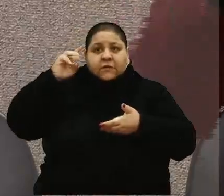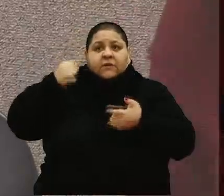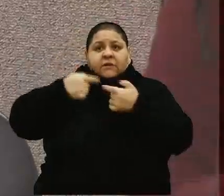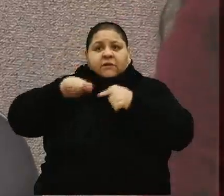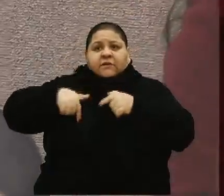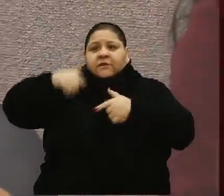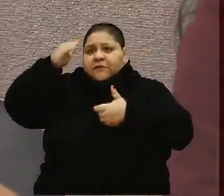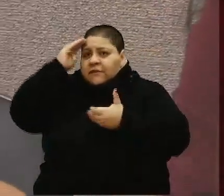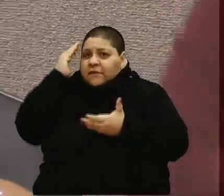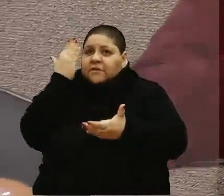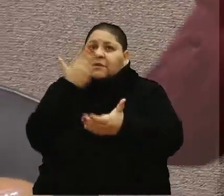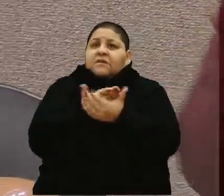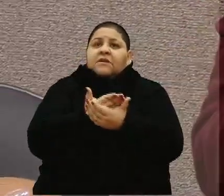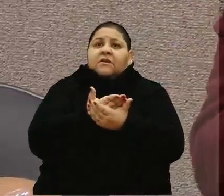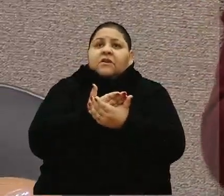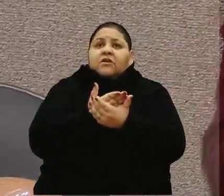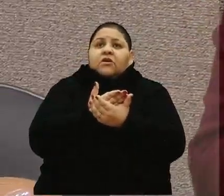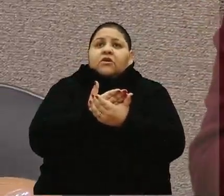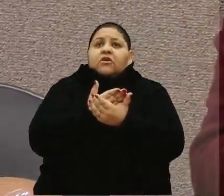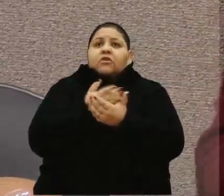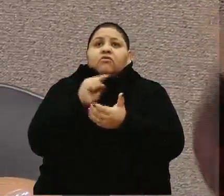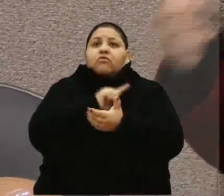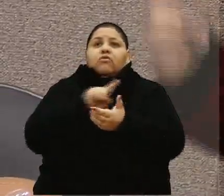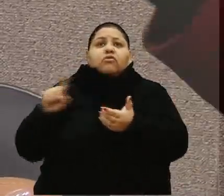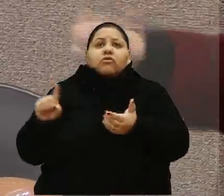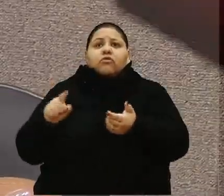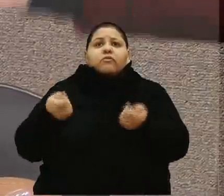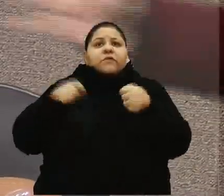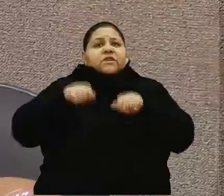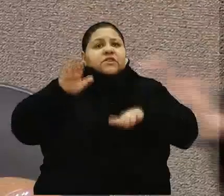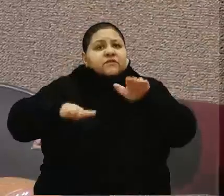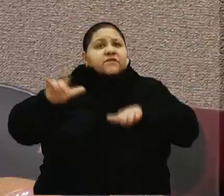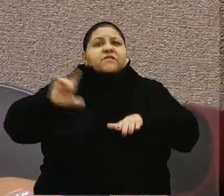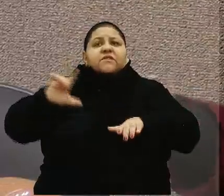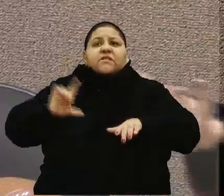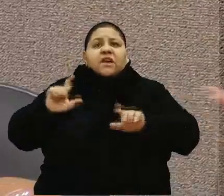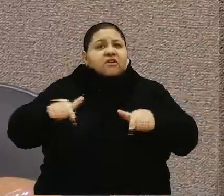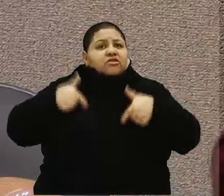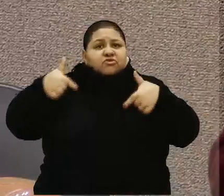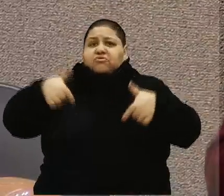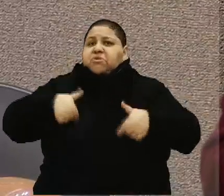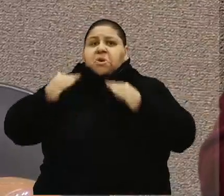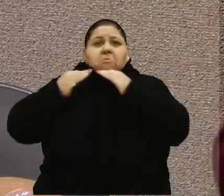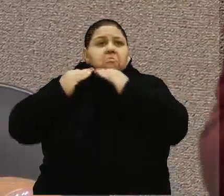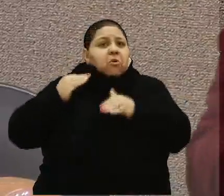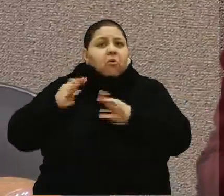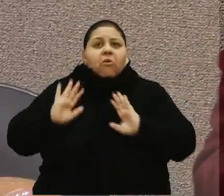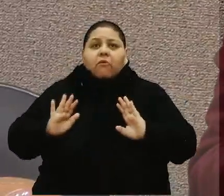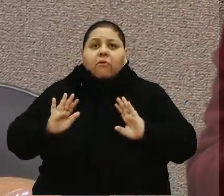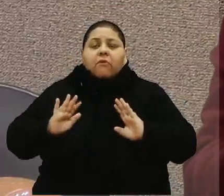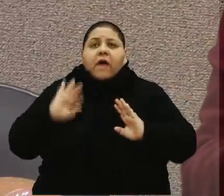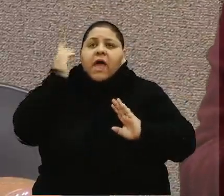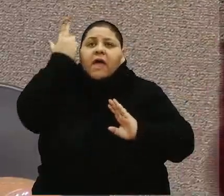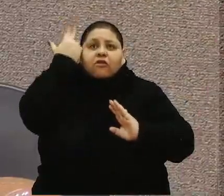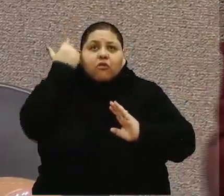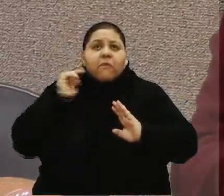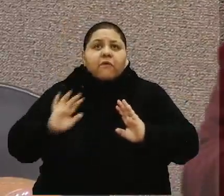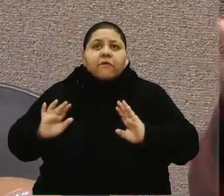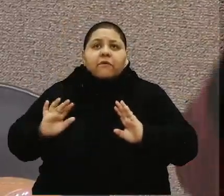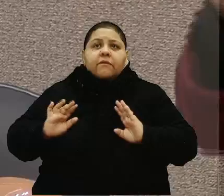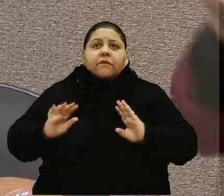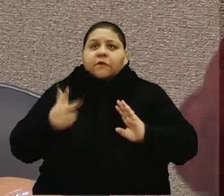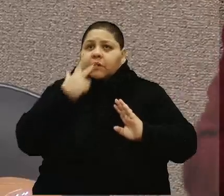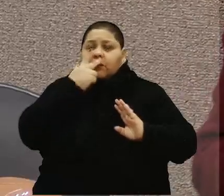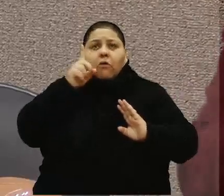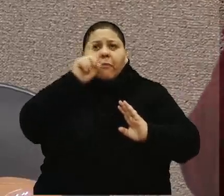acredito muito nele, o que não me exime de dizer, às vezes, que tem alguma atitude que eu não concordo. É natural. É assim com o pai, com a